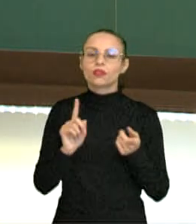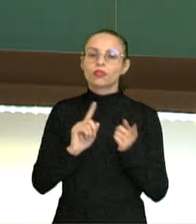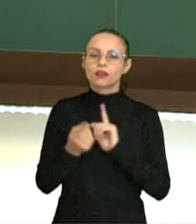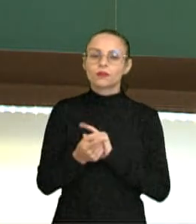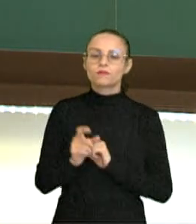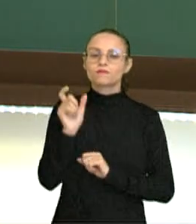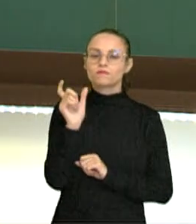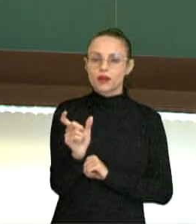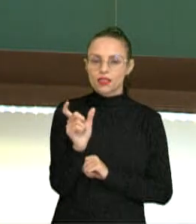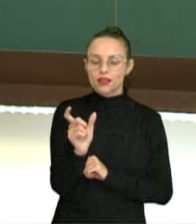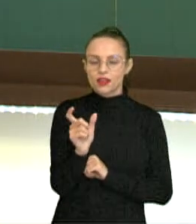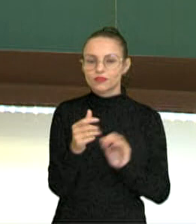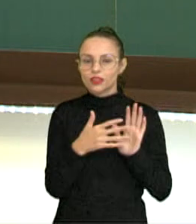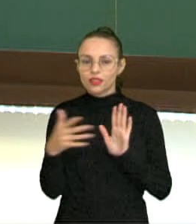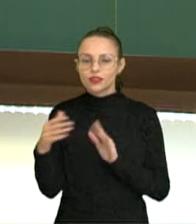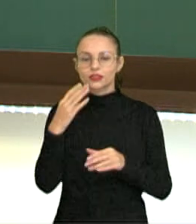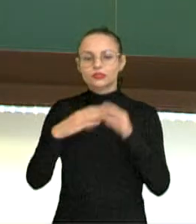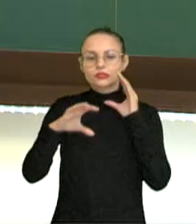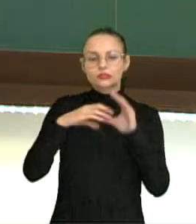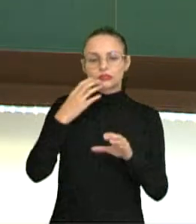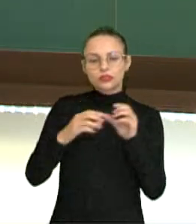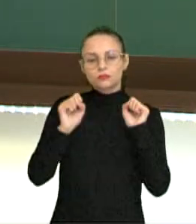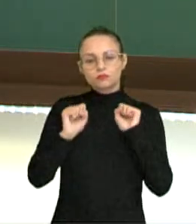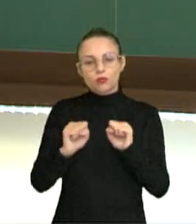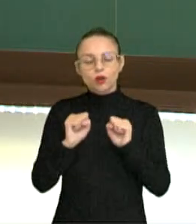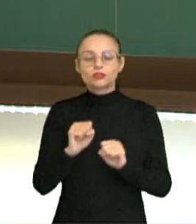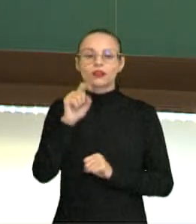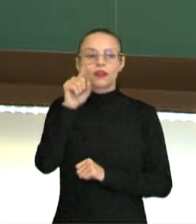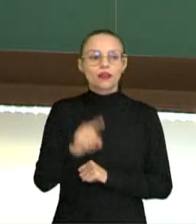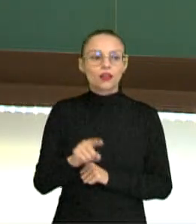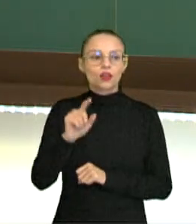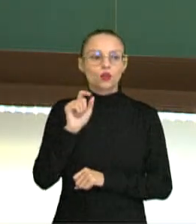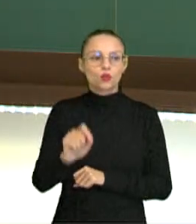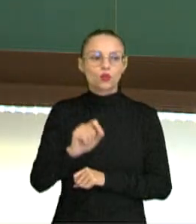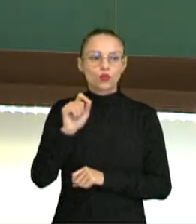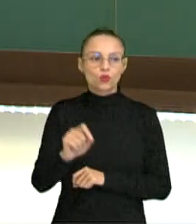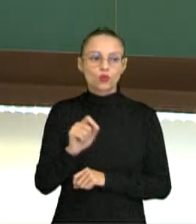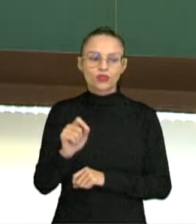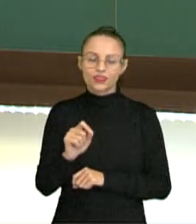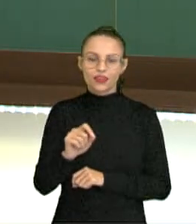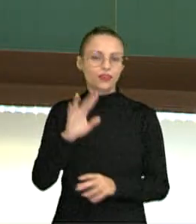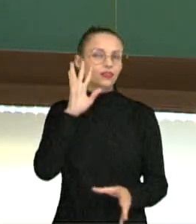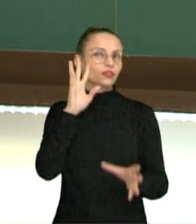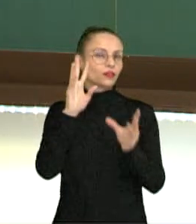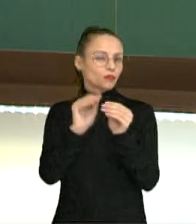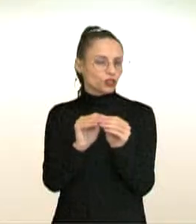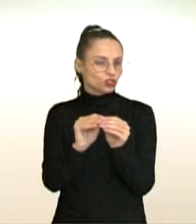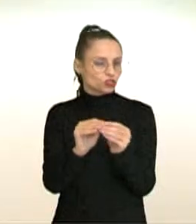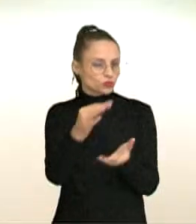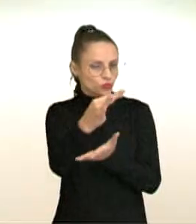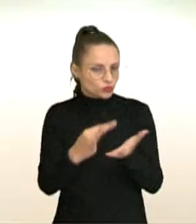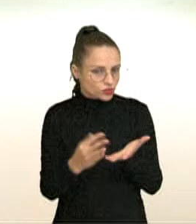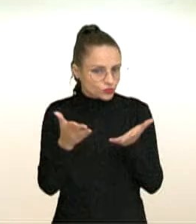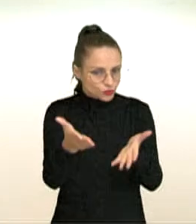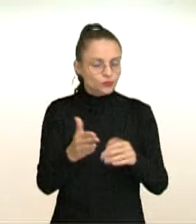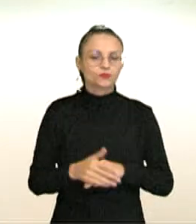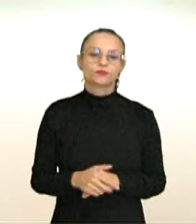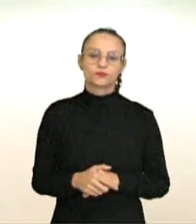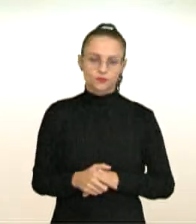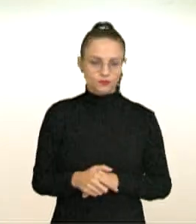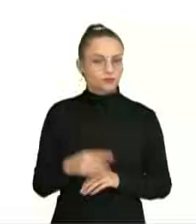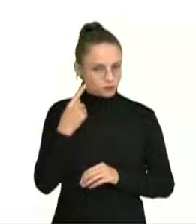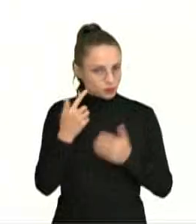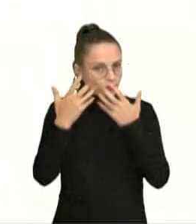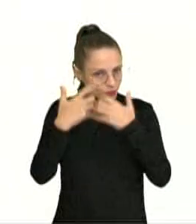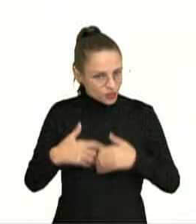entre essa palavra e o restante da canção pode ser considerado uma chave interpretativa para a obra? Pense